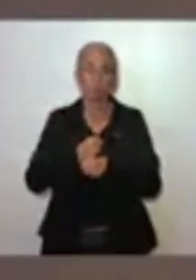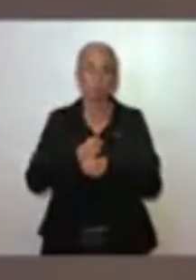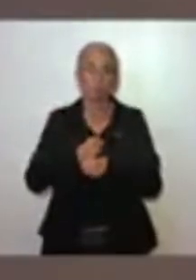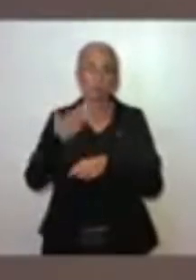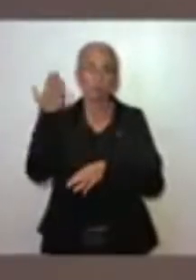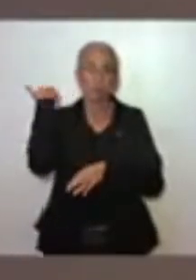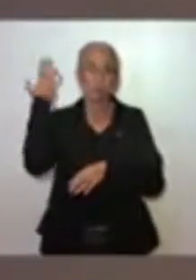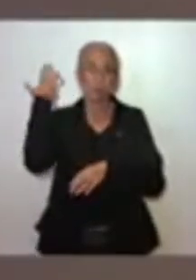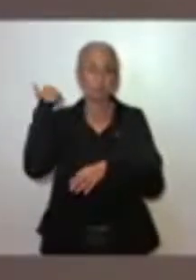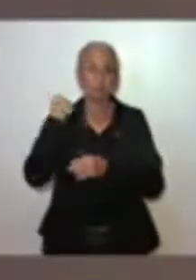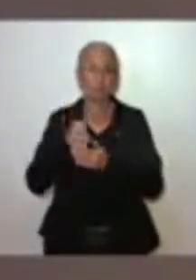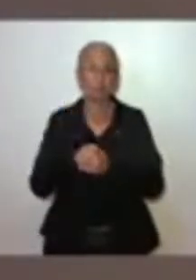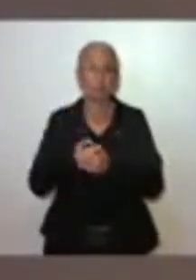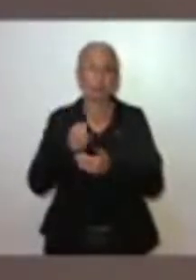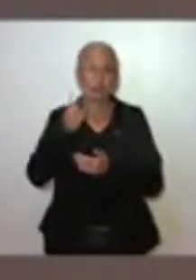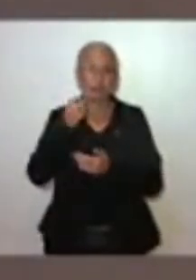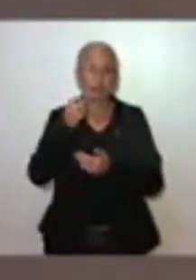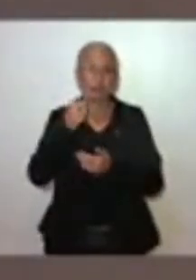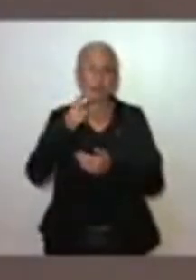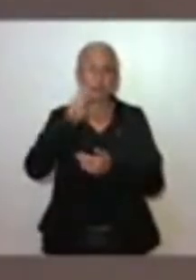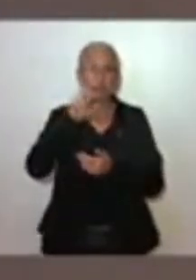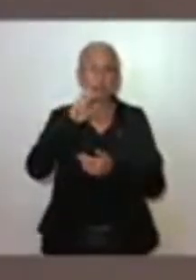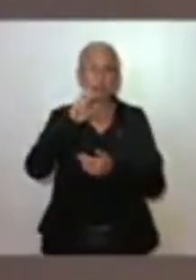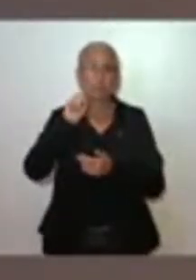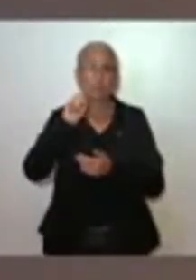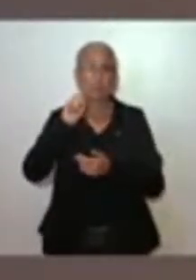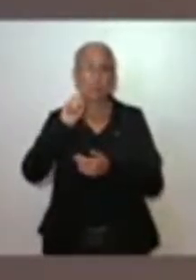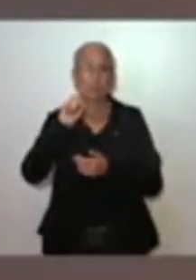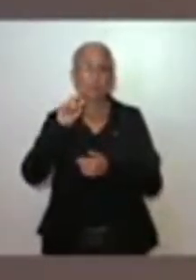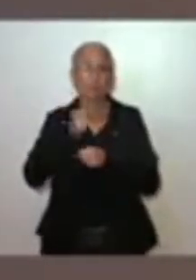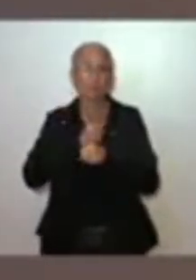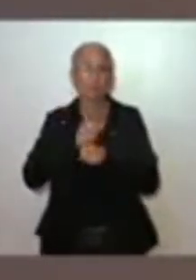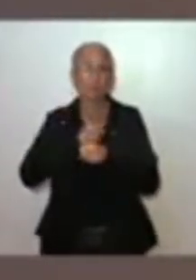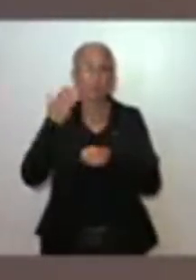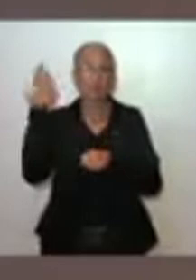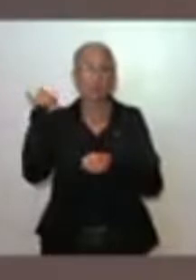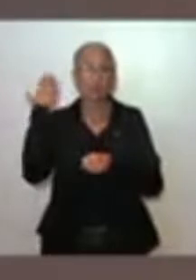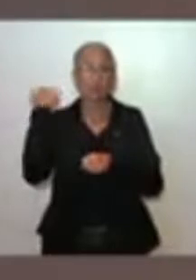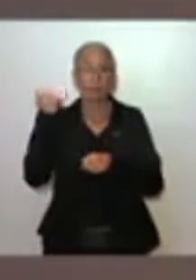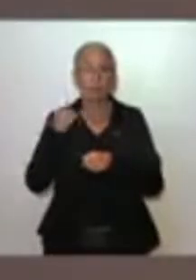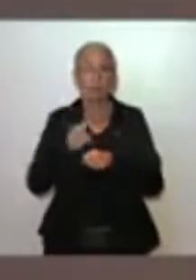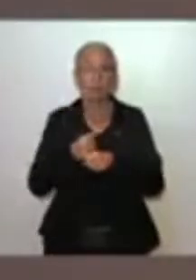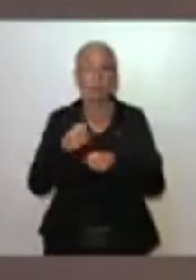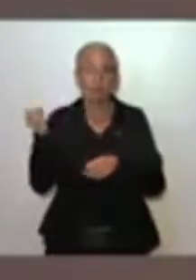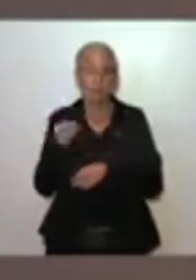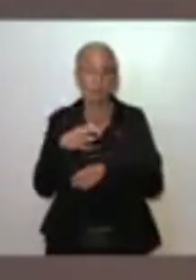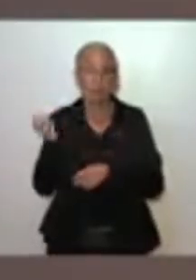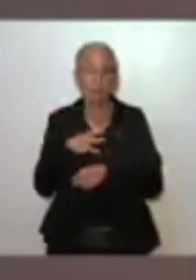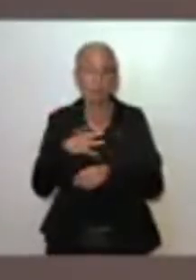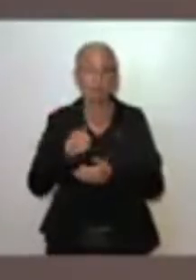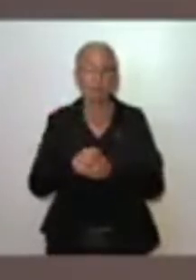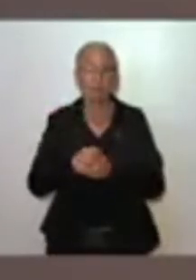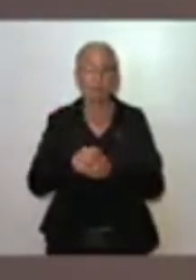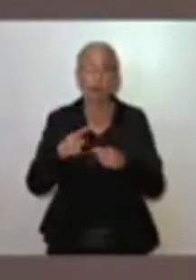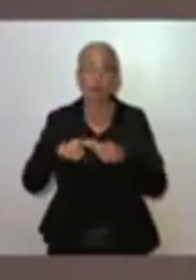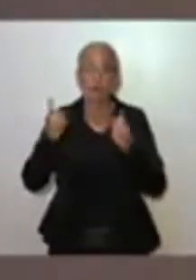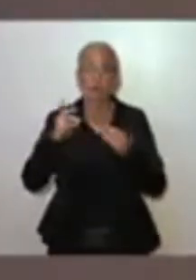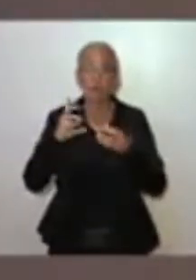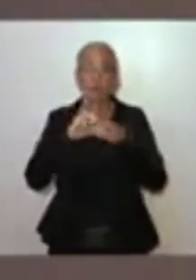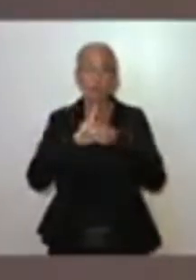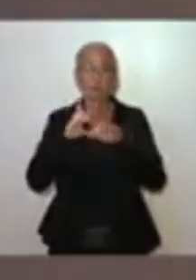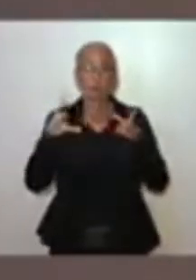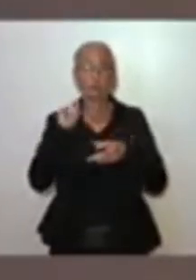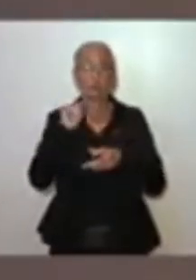a pouco mais de 150 anos atrás Esse é um fenômeno recente mas a ideia de democracia